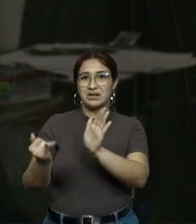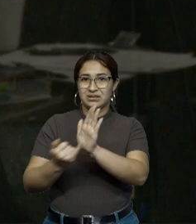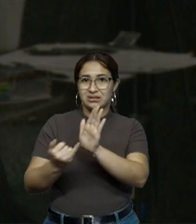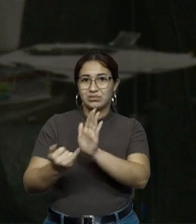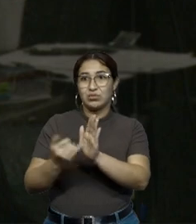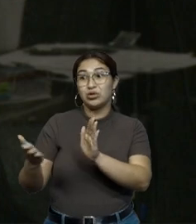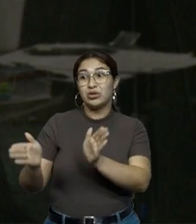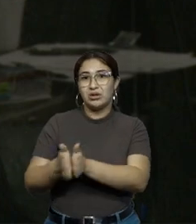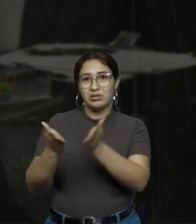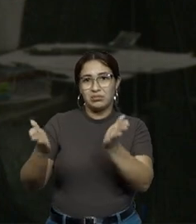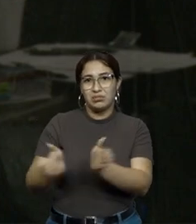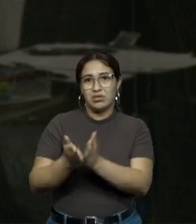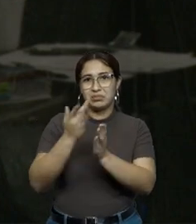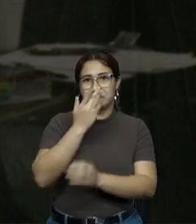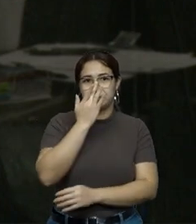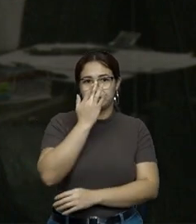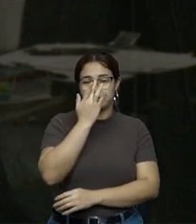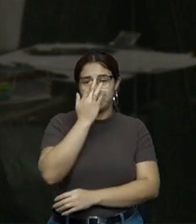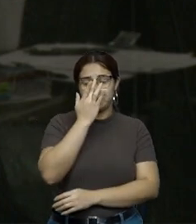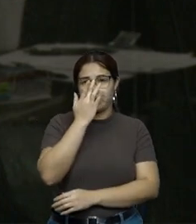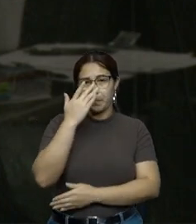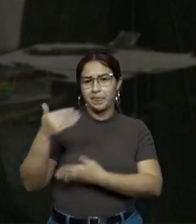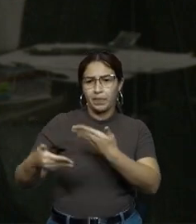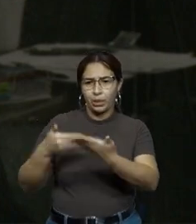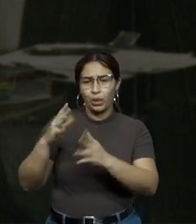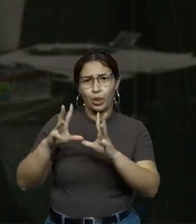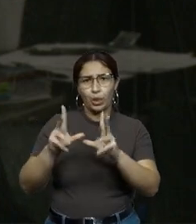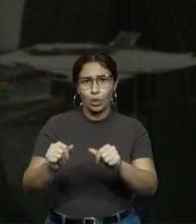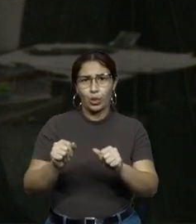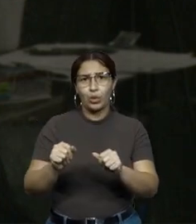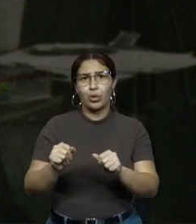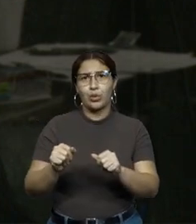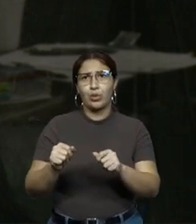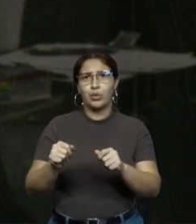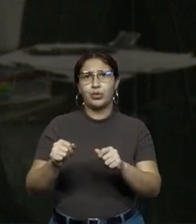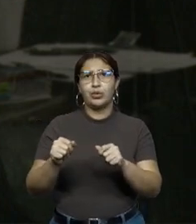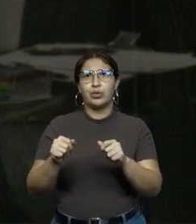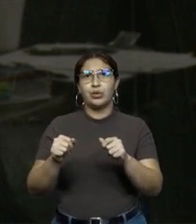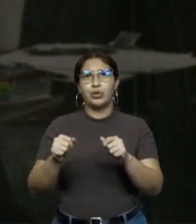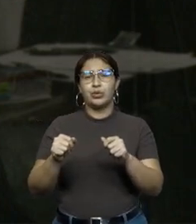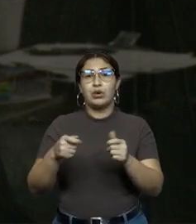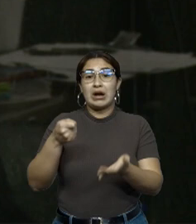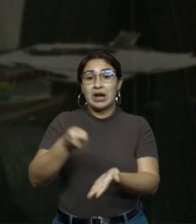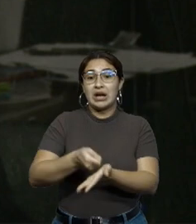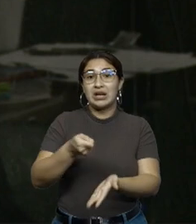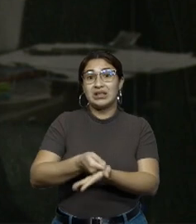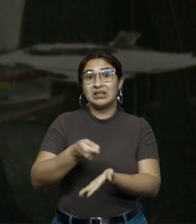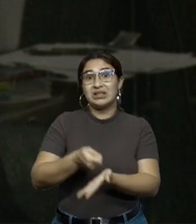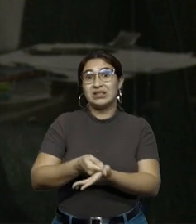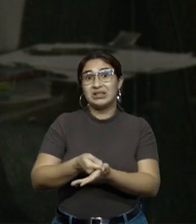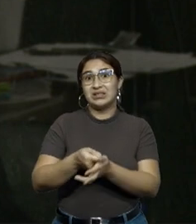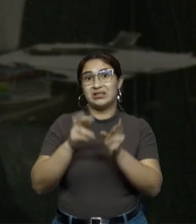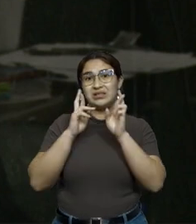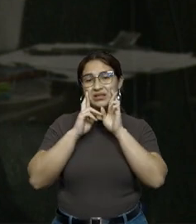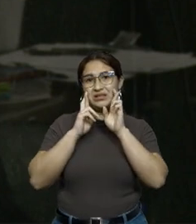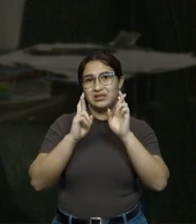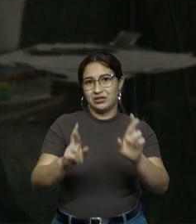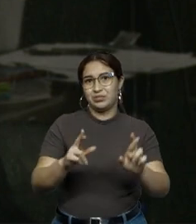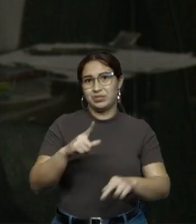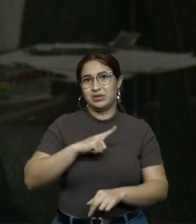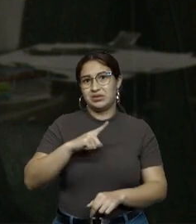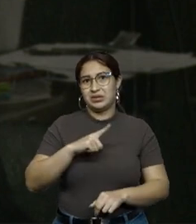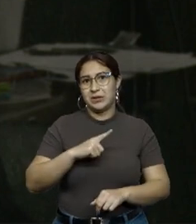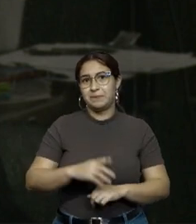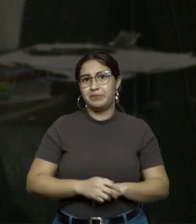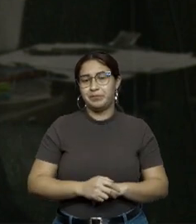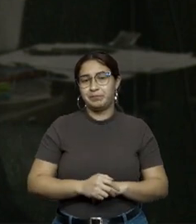Catarina o processo como um todo eu não preciso falar diz respeito a gente exige respeito a